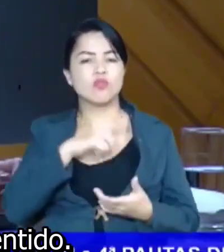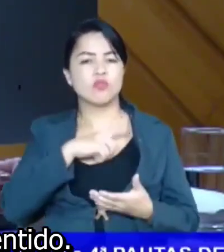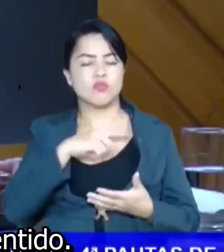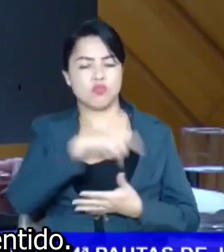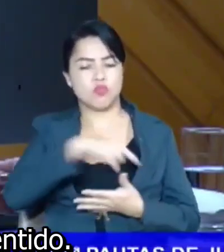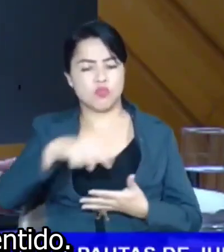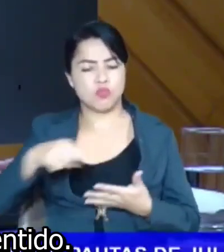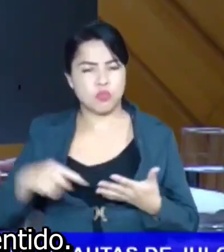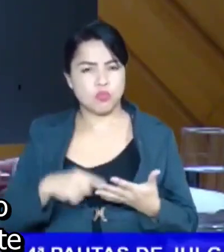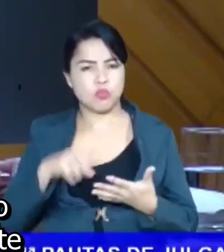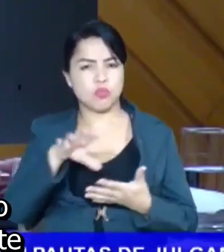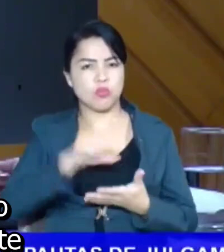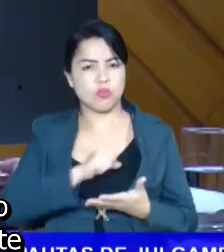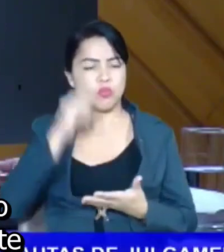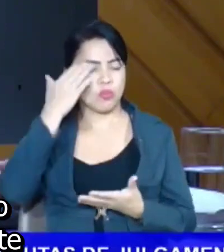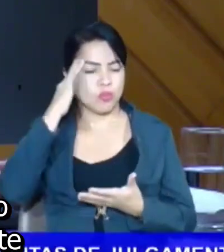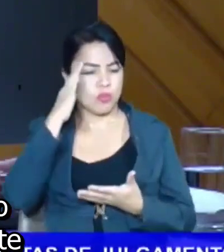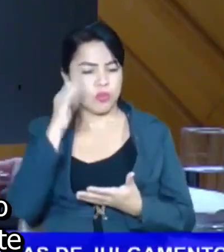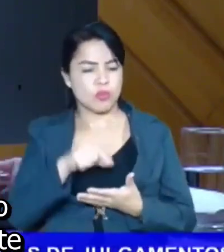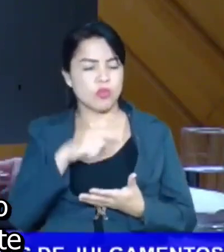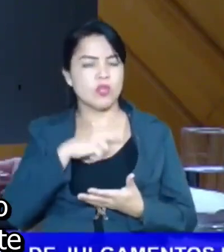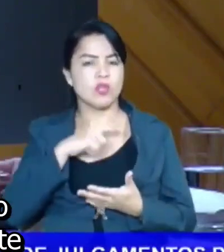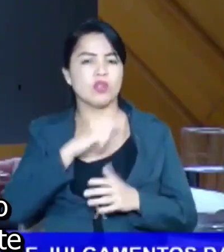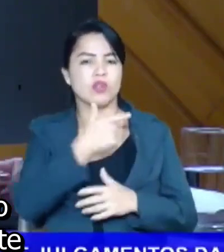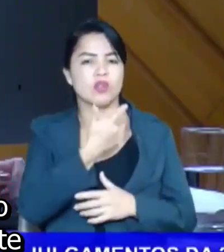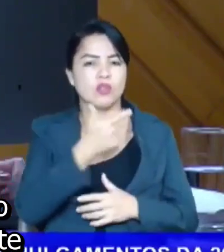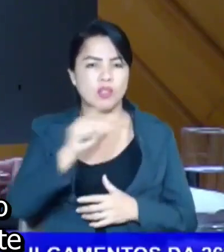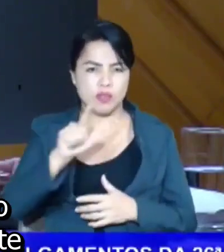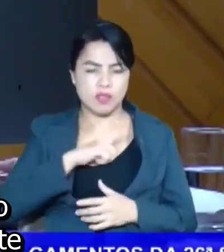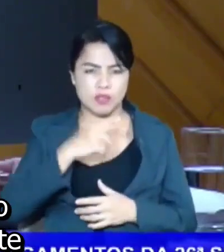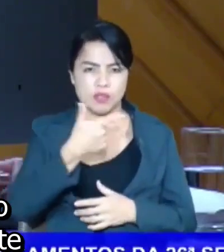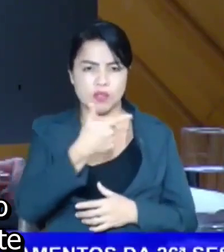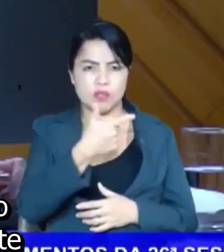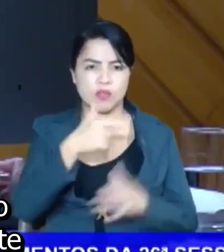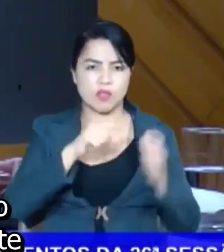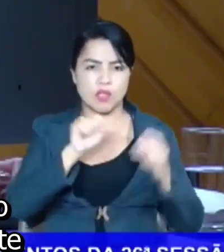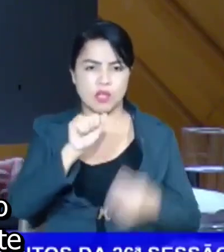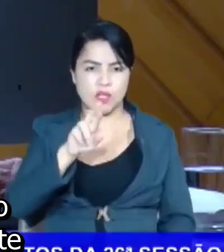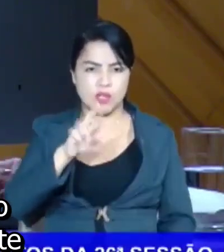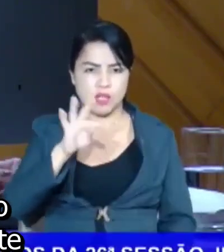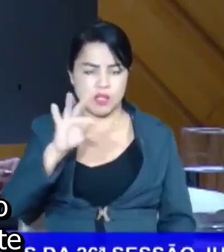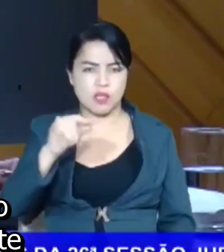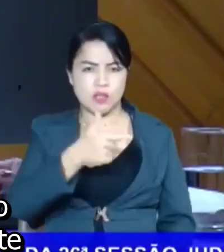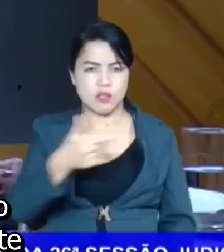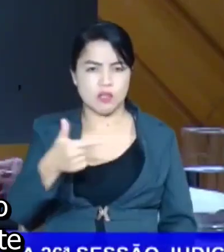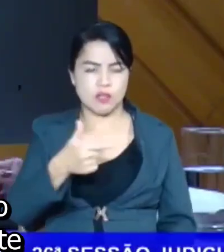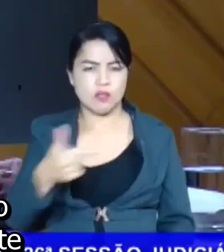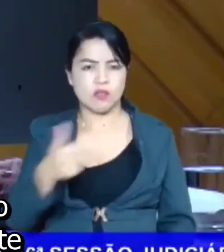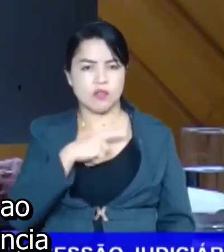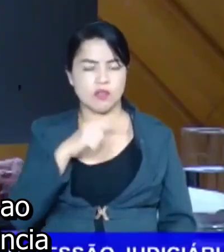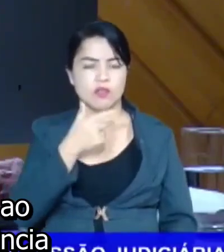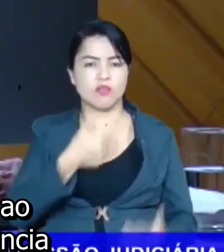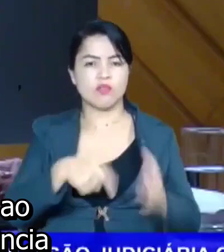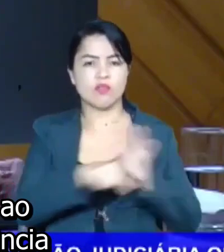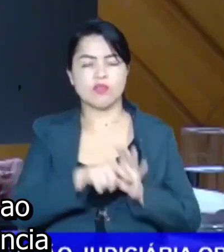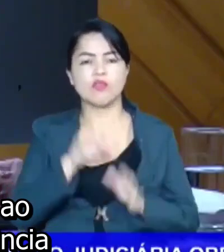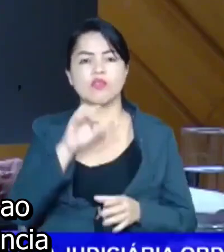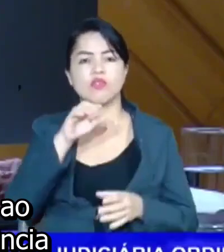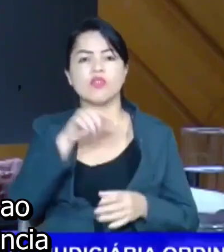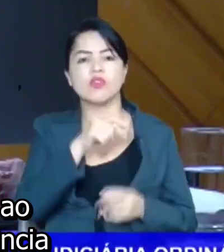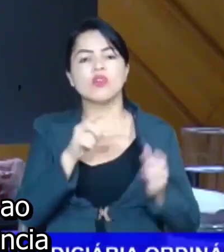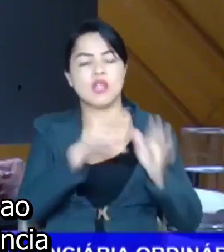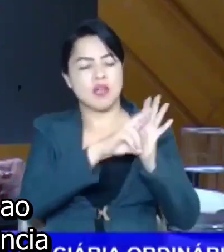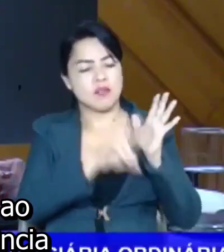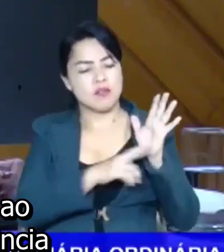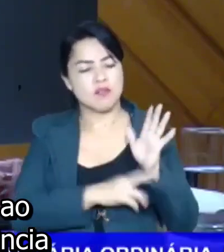nesse sentido. Defendeu que o artigo 22, a linha J do Código Eleitoral, deve ser interpretada extensivamente, pois o